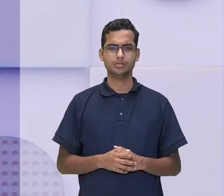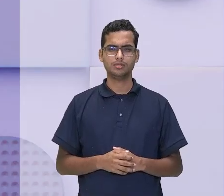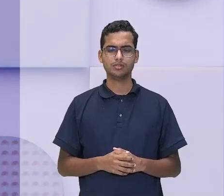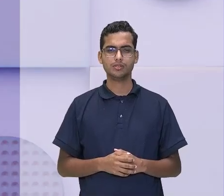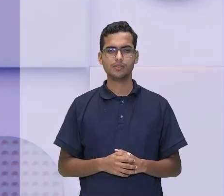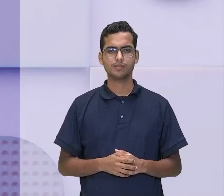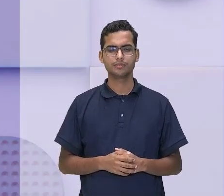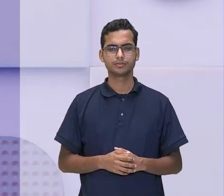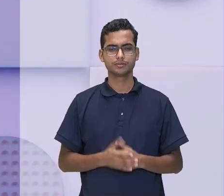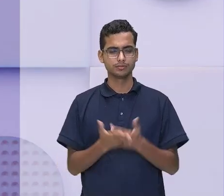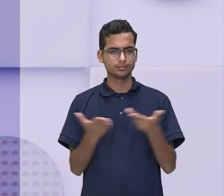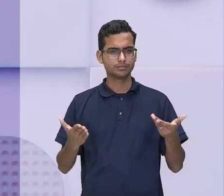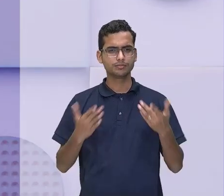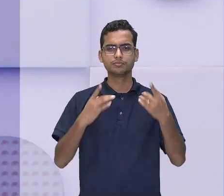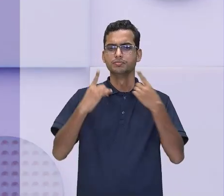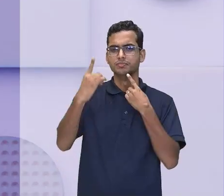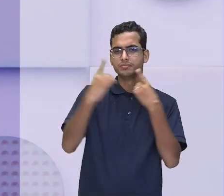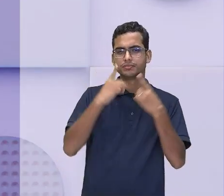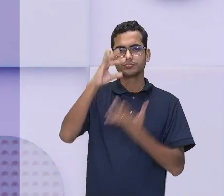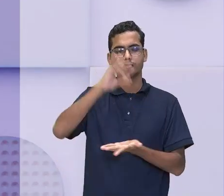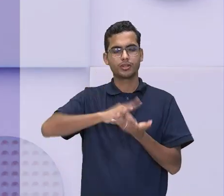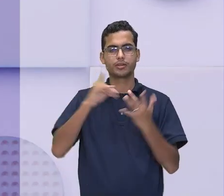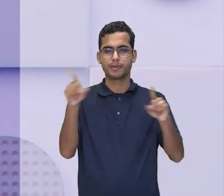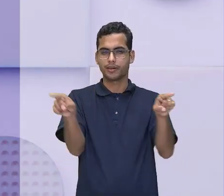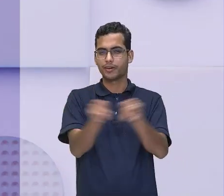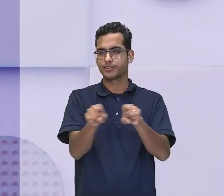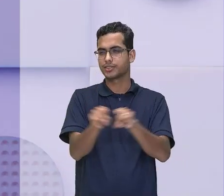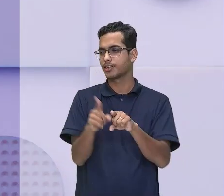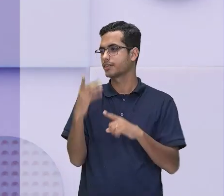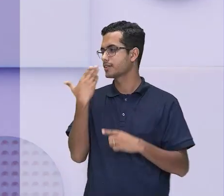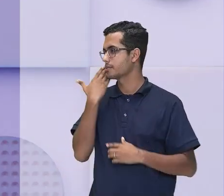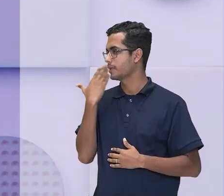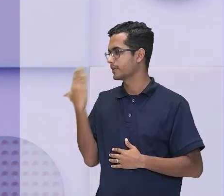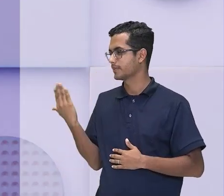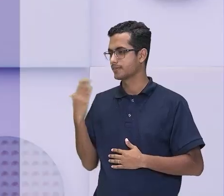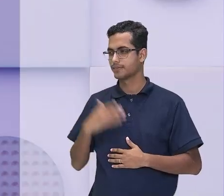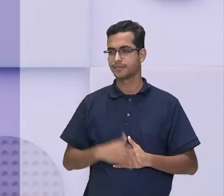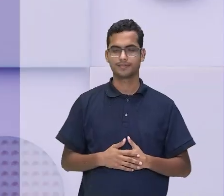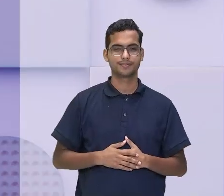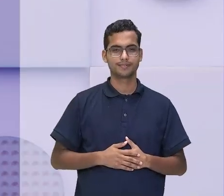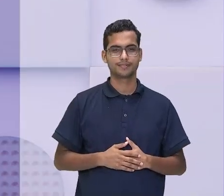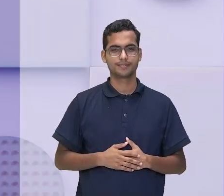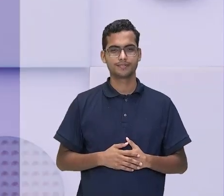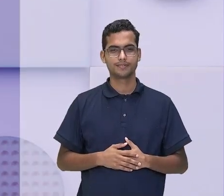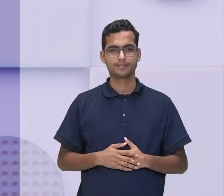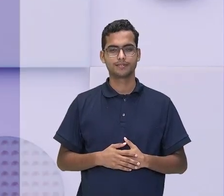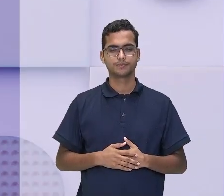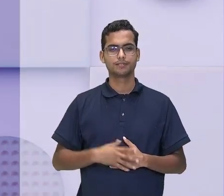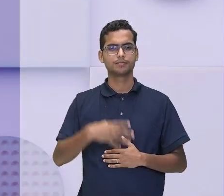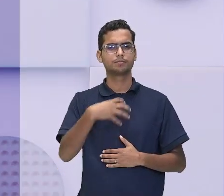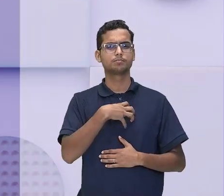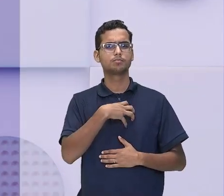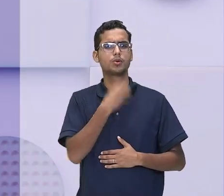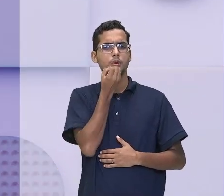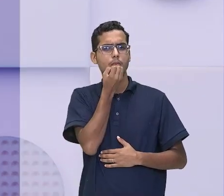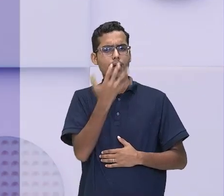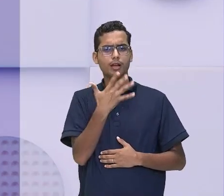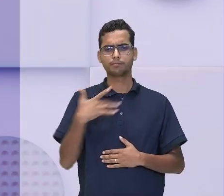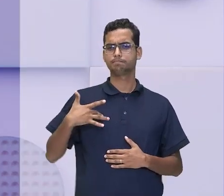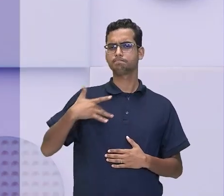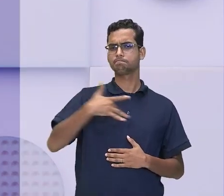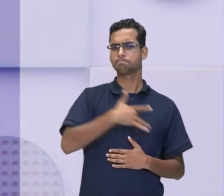um diálogo sobre essa dimensão da espiritualidade e a dimensão do bem-estar, da